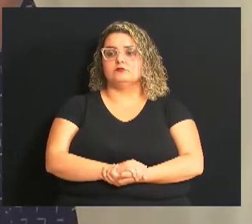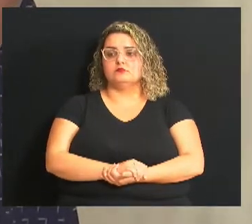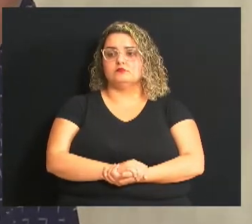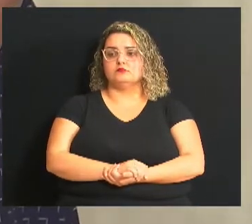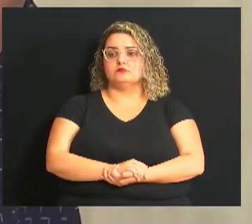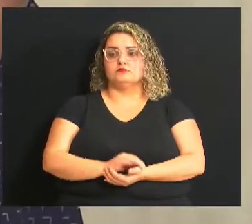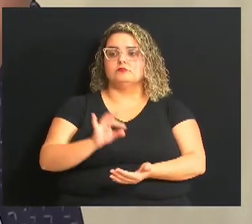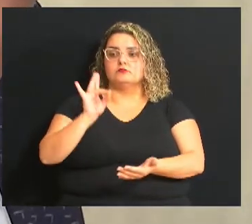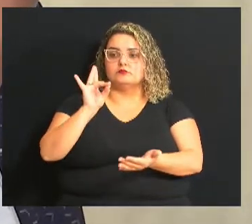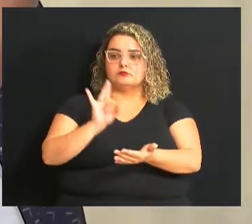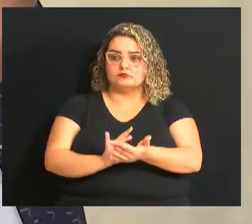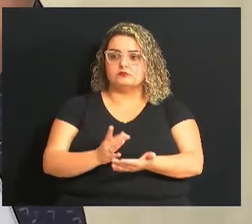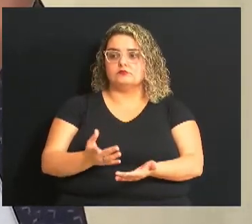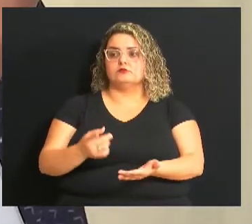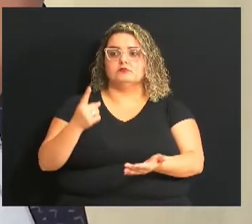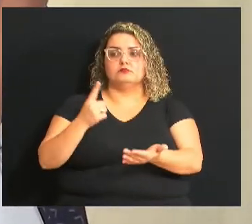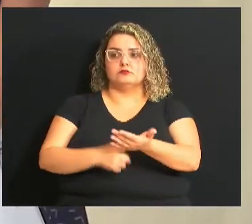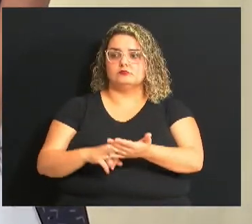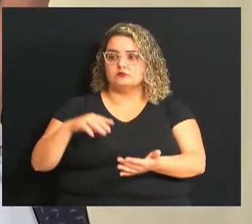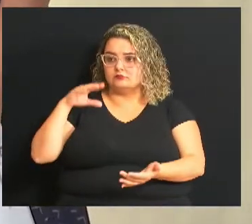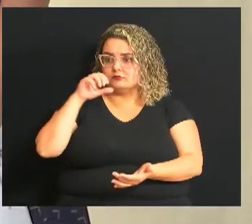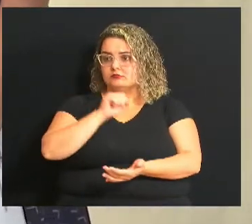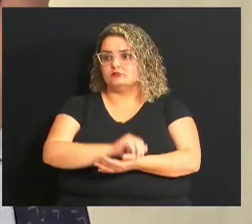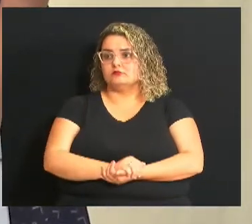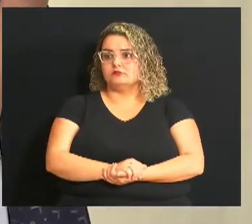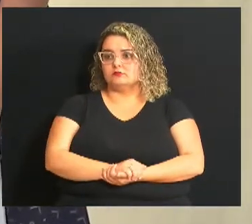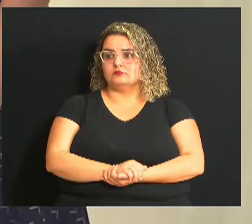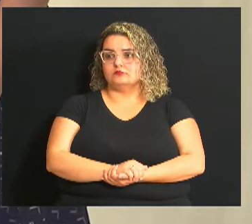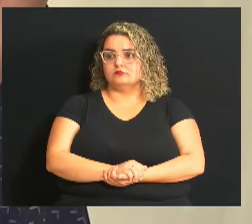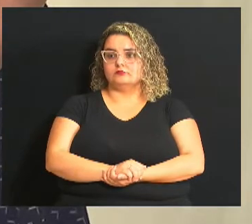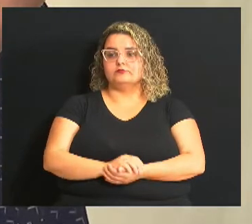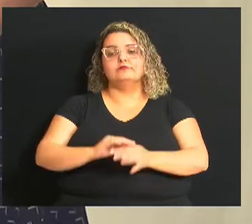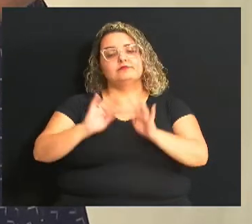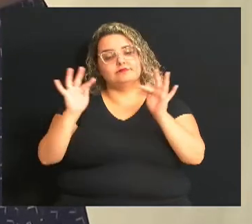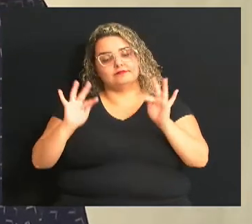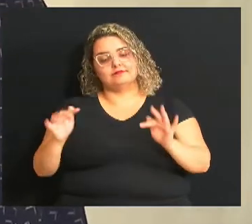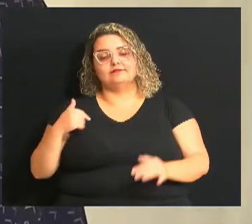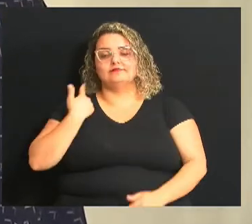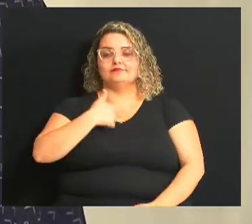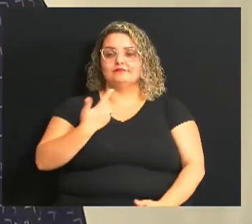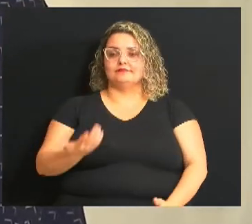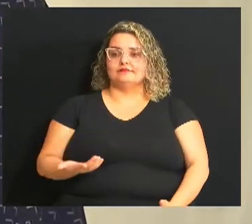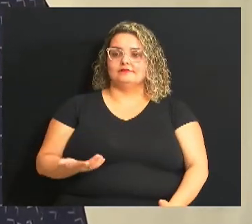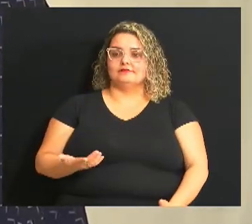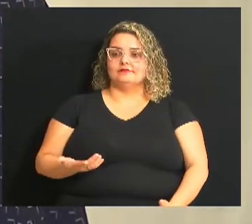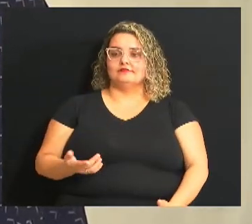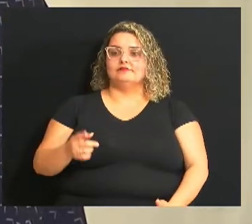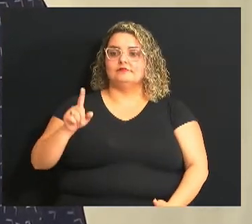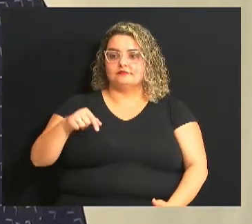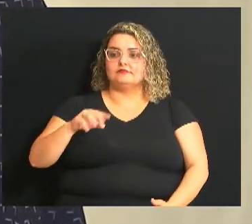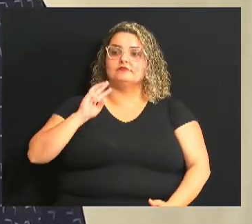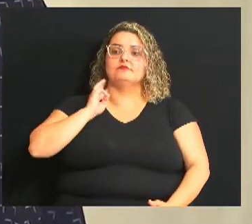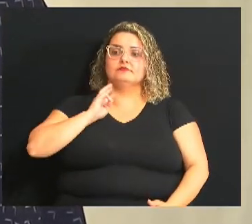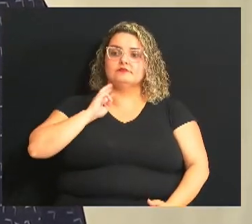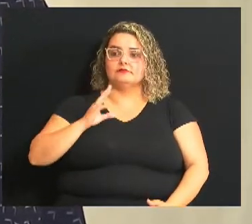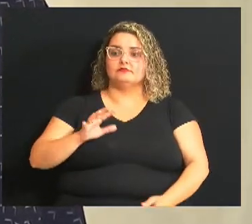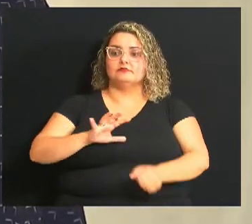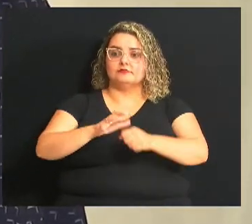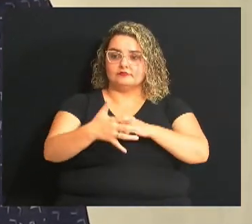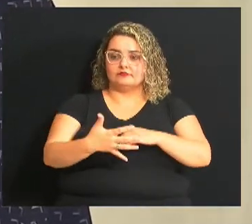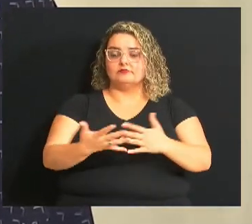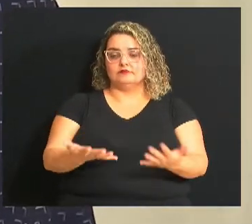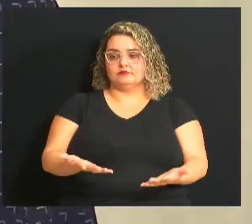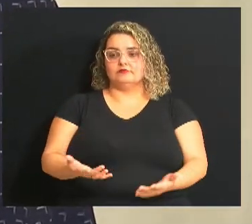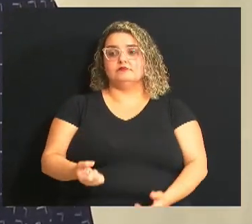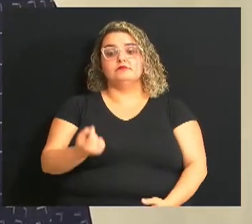real, né, no momento real. Isso traz a gente, dá uma felicidade muito grande para vocês. Então, isso, Cecílio, do Covid, é somente